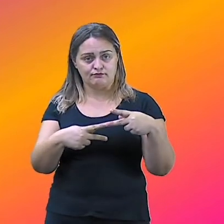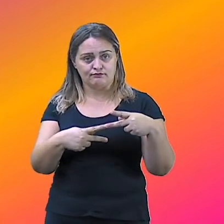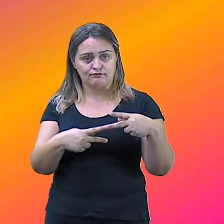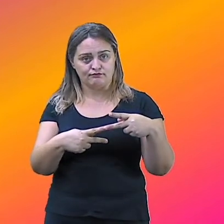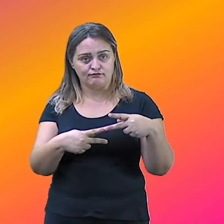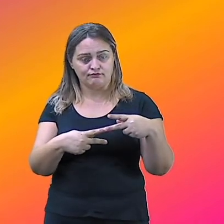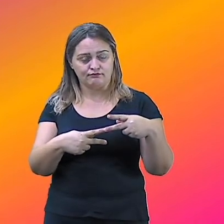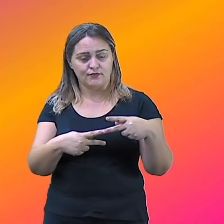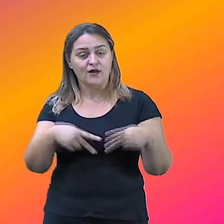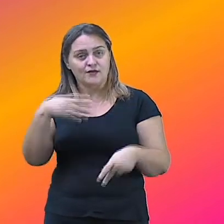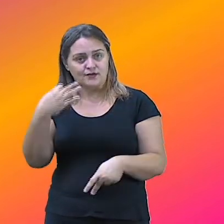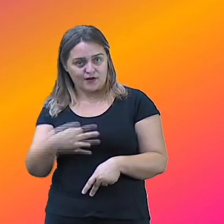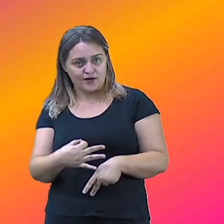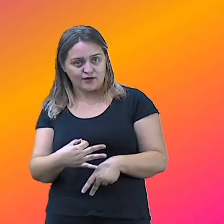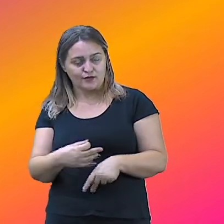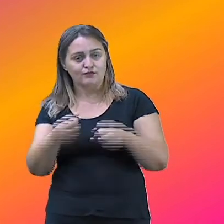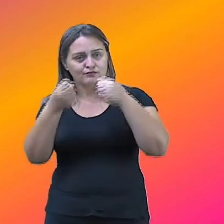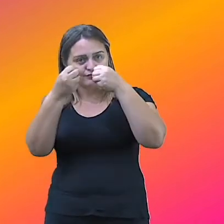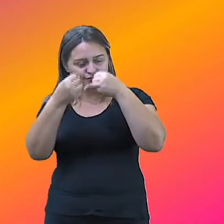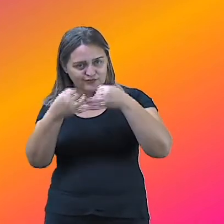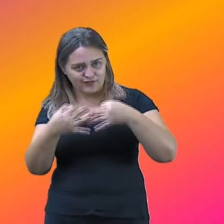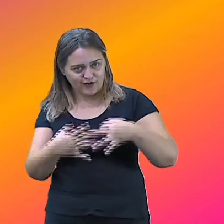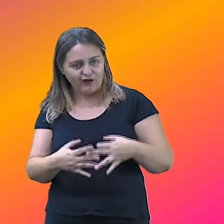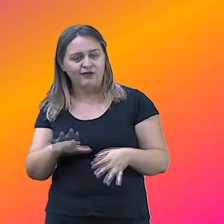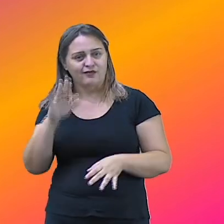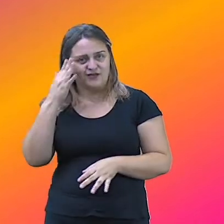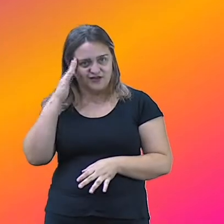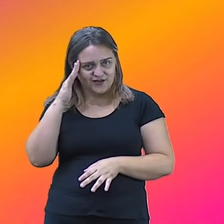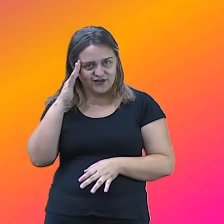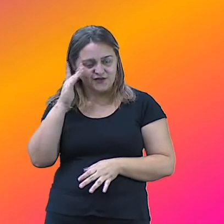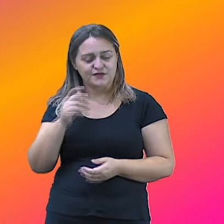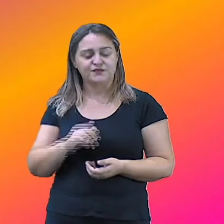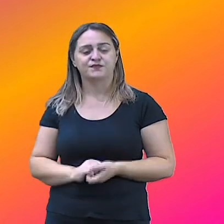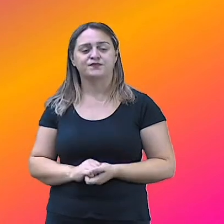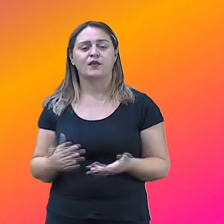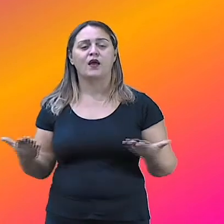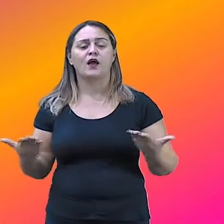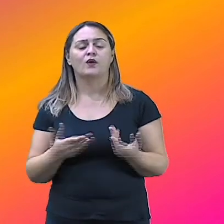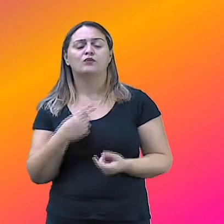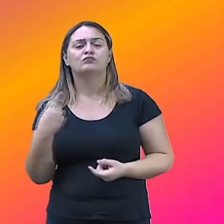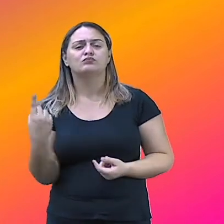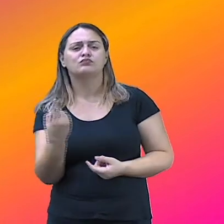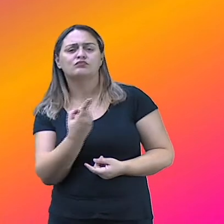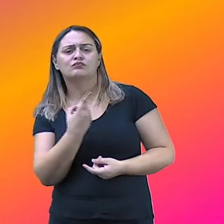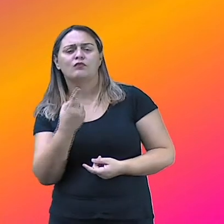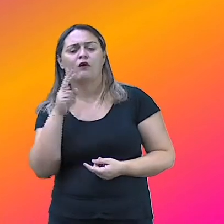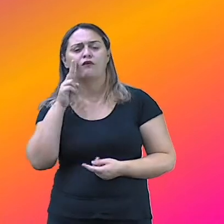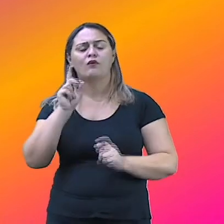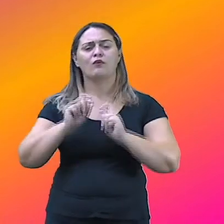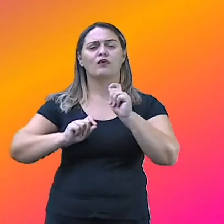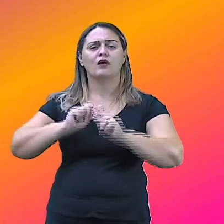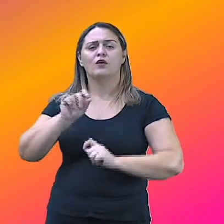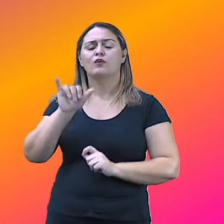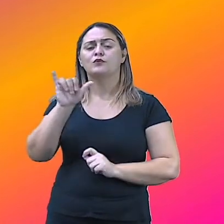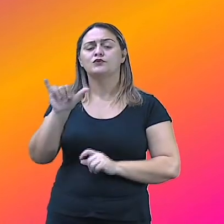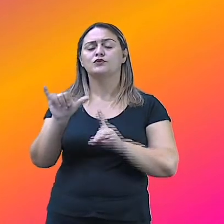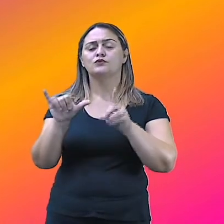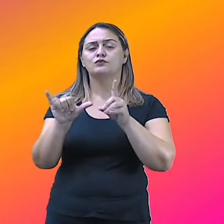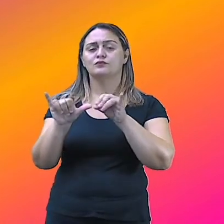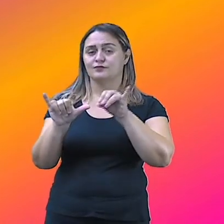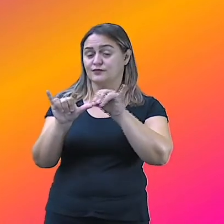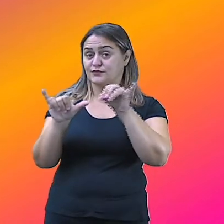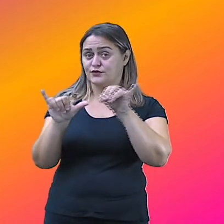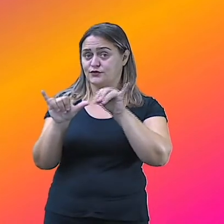Ótimo? Explicado, estudante? Agora, falaremos sobre o objeto indireto. Percebam